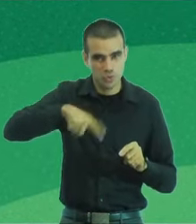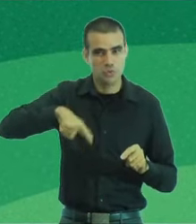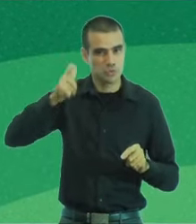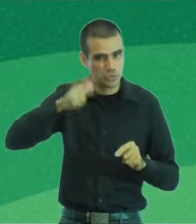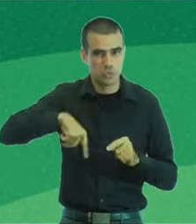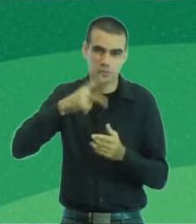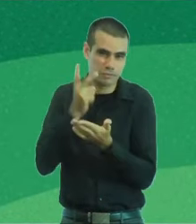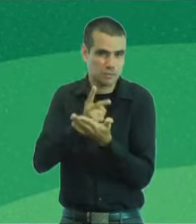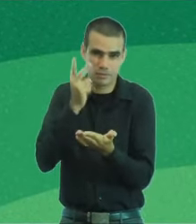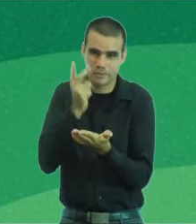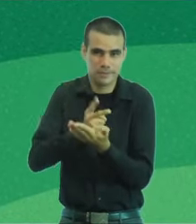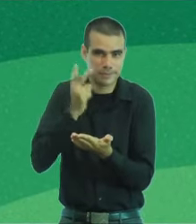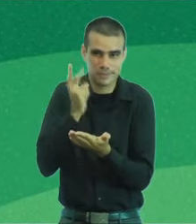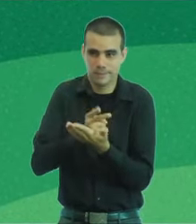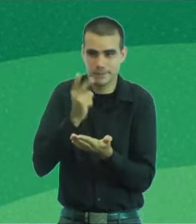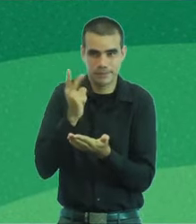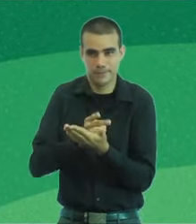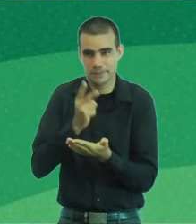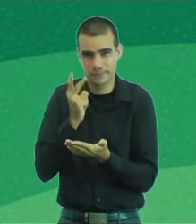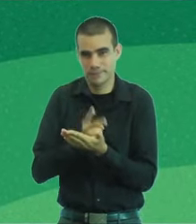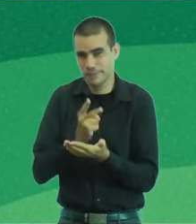ciclos repetitivos e